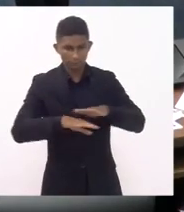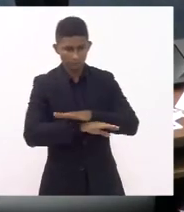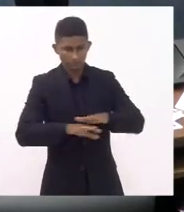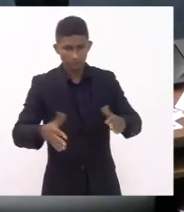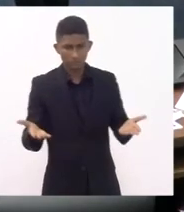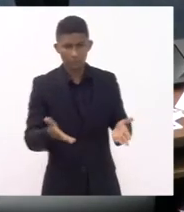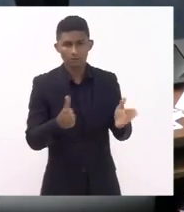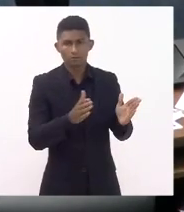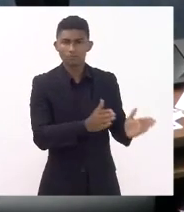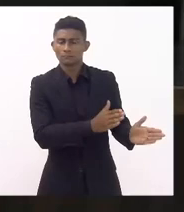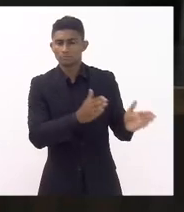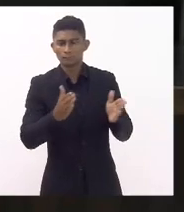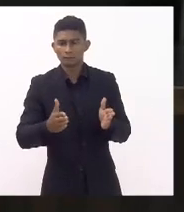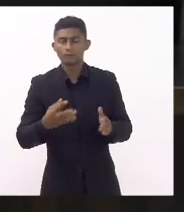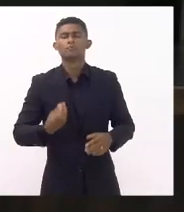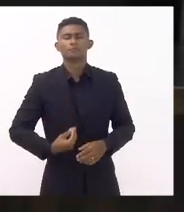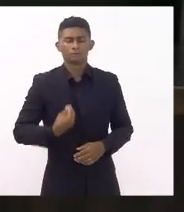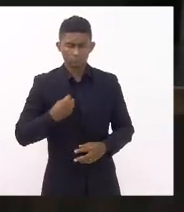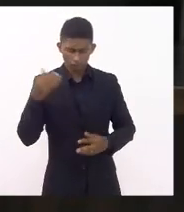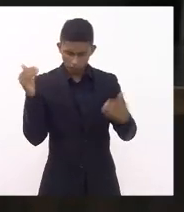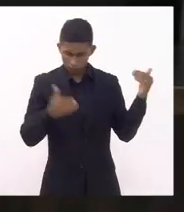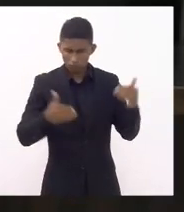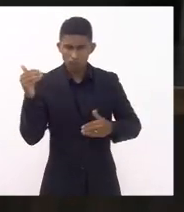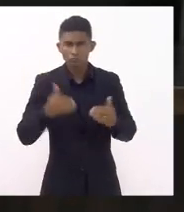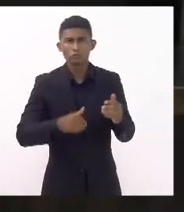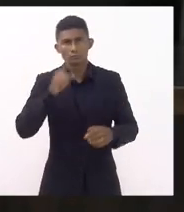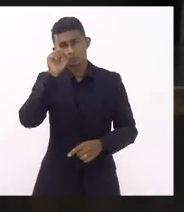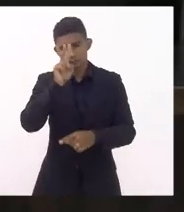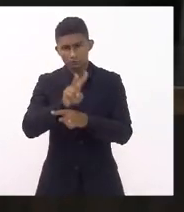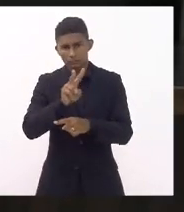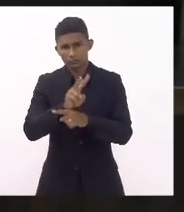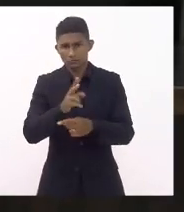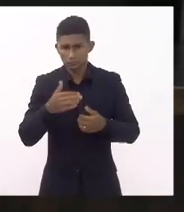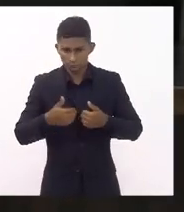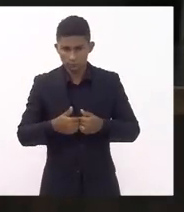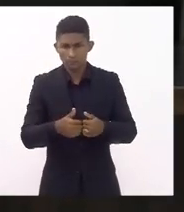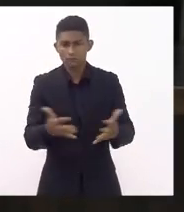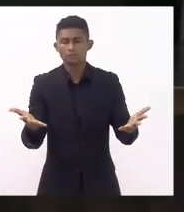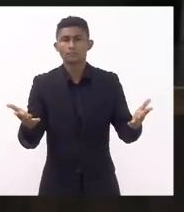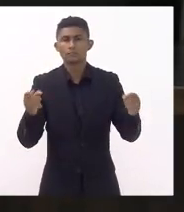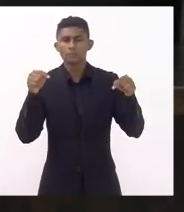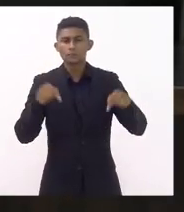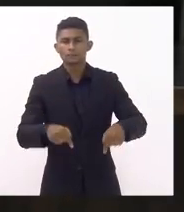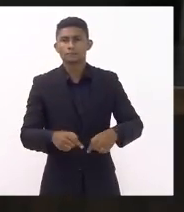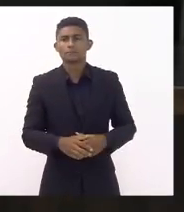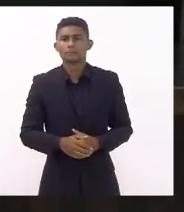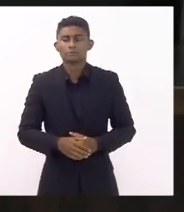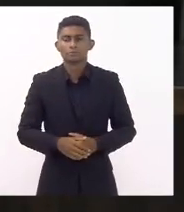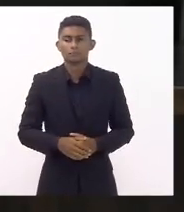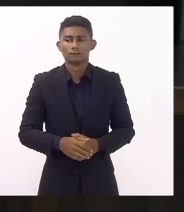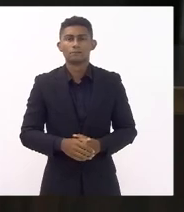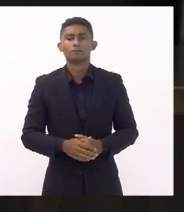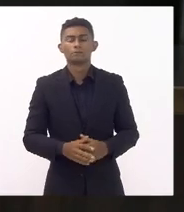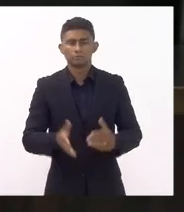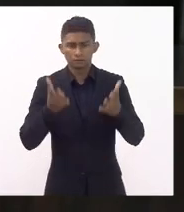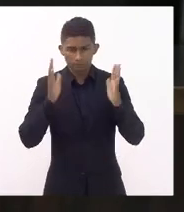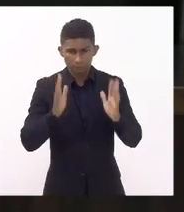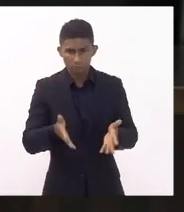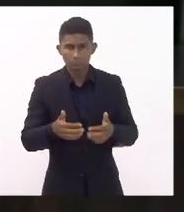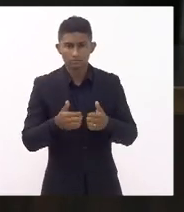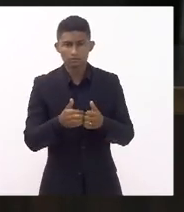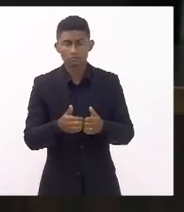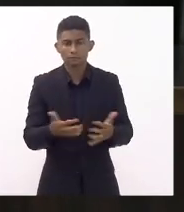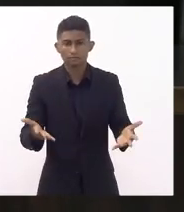encerrada. Havendo número legal sobre a proteção de Deus, iniciamos os nossos trabalhos. Está aberta a segunda sessão